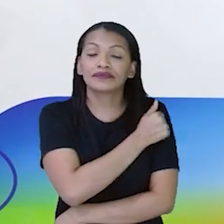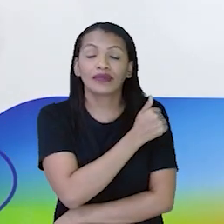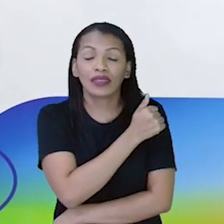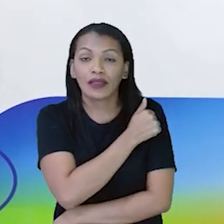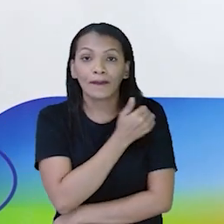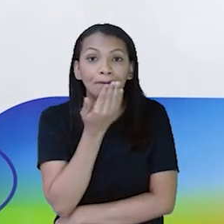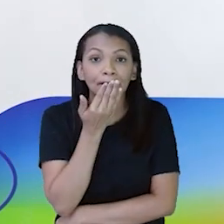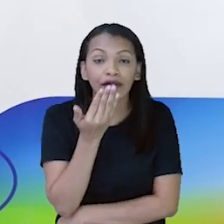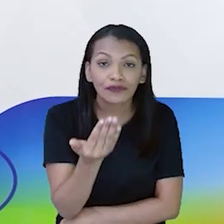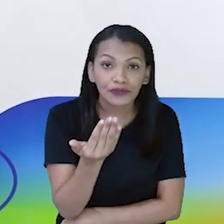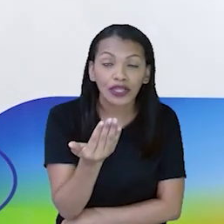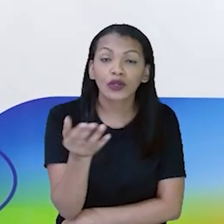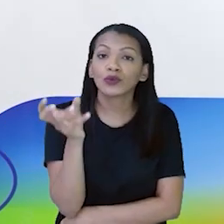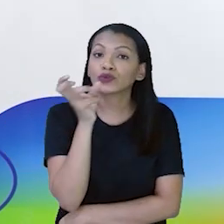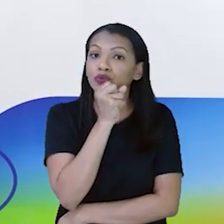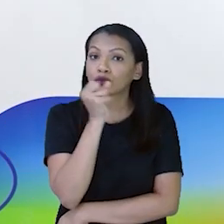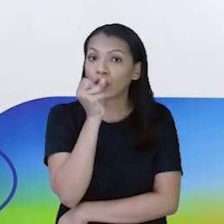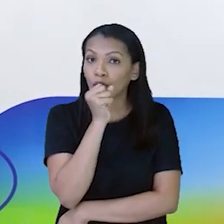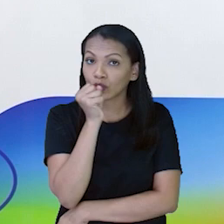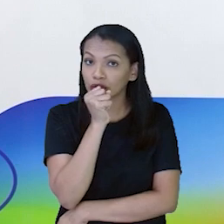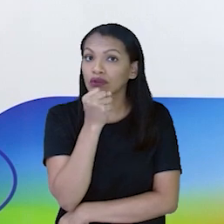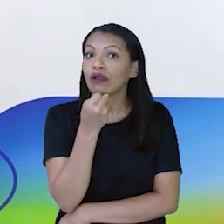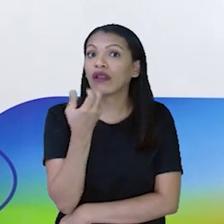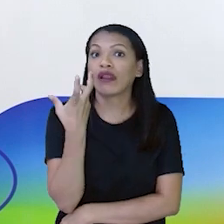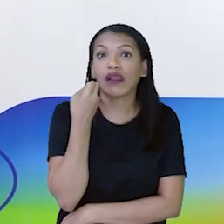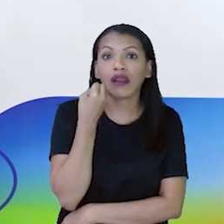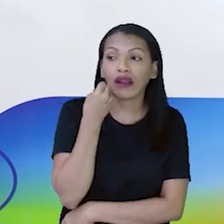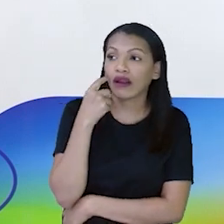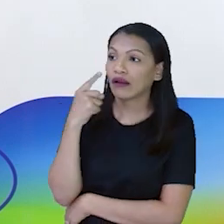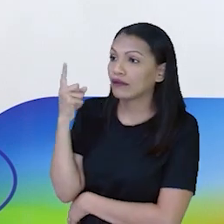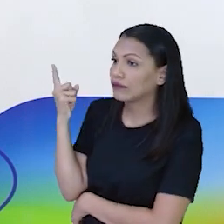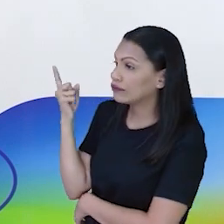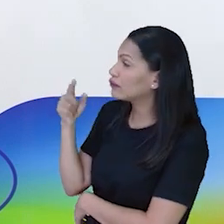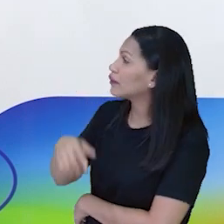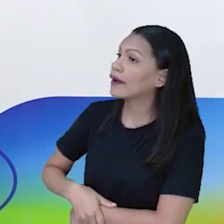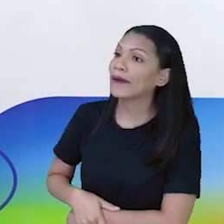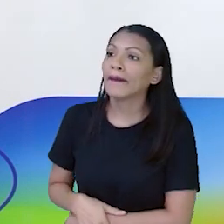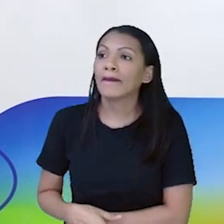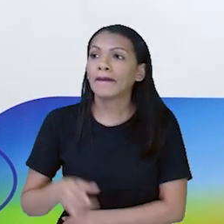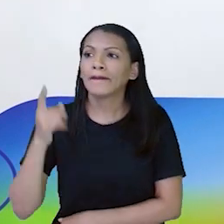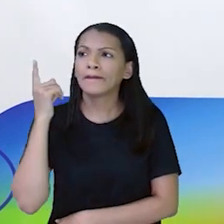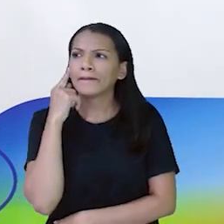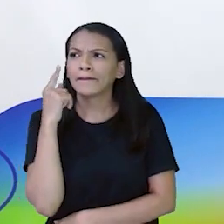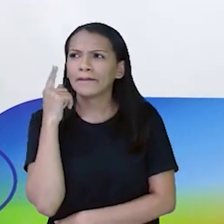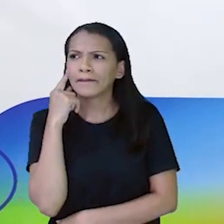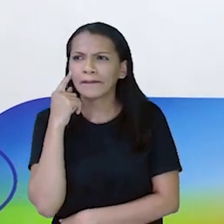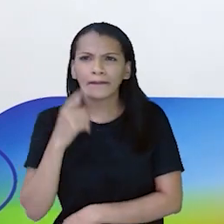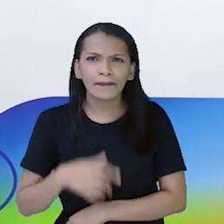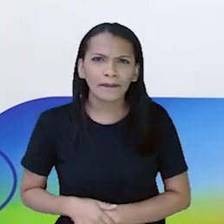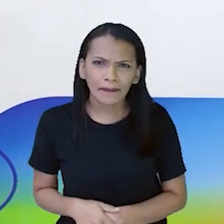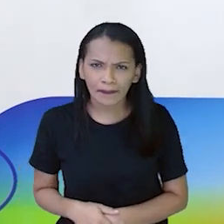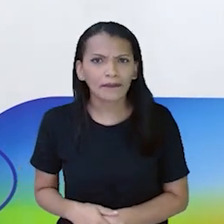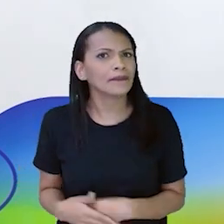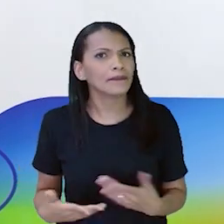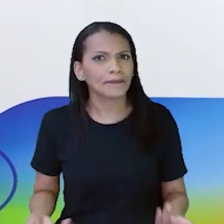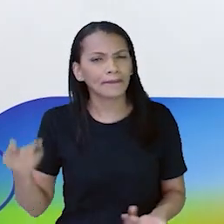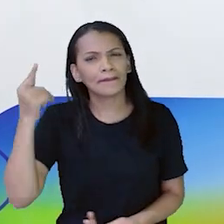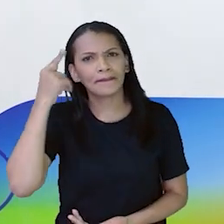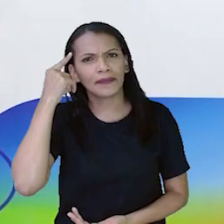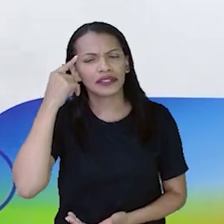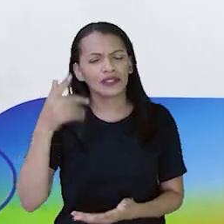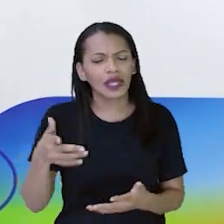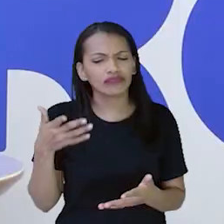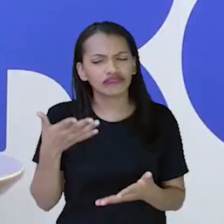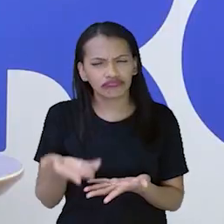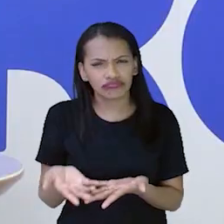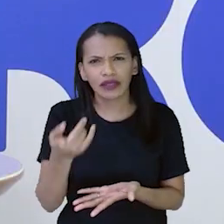suco de laranja? Ah, aí, vocês estão pensando que eu só vou botar uma barrinha assim? Ai, gente, não. Mas eles